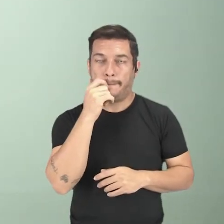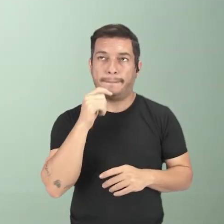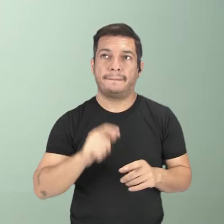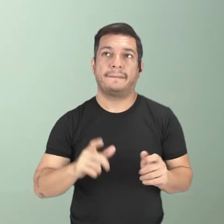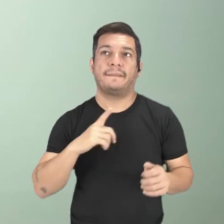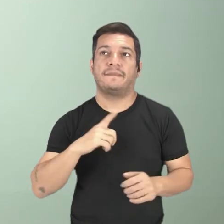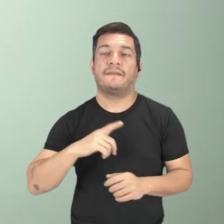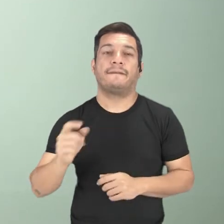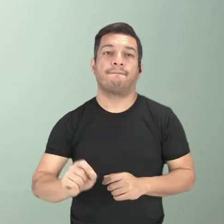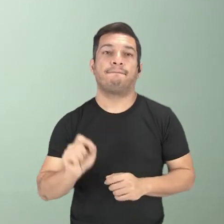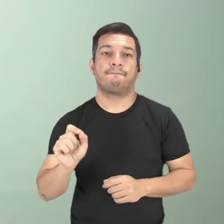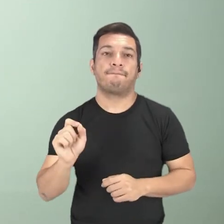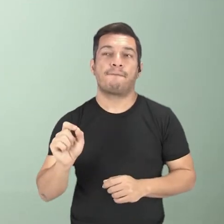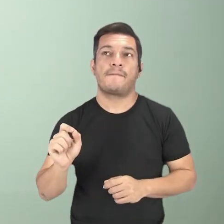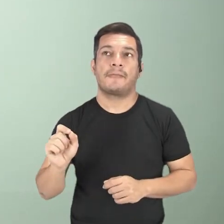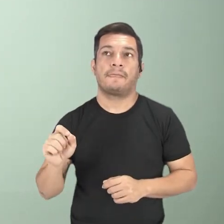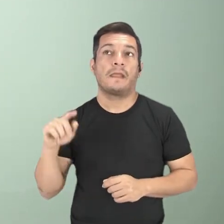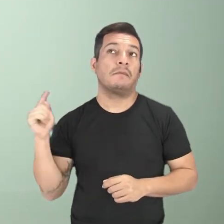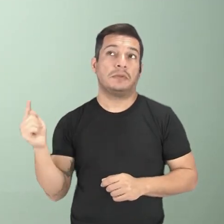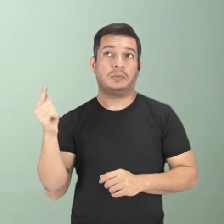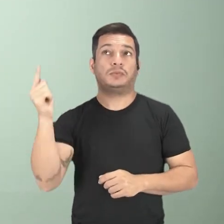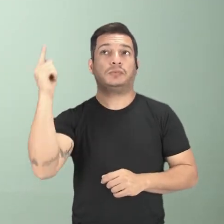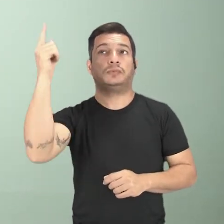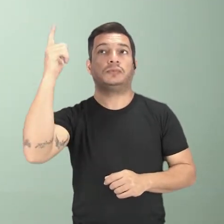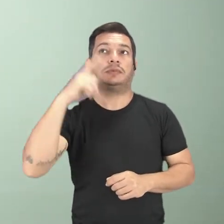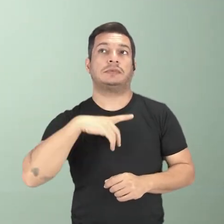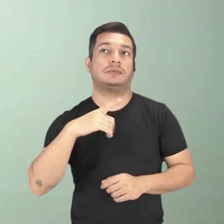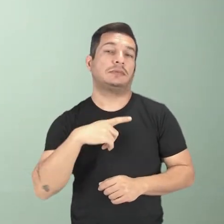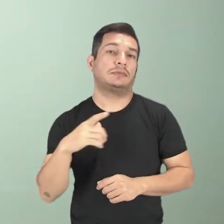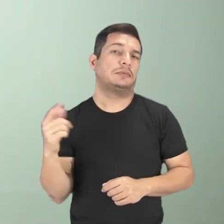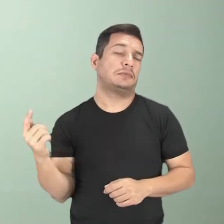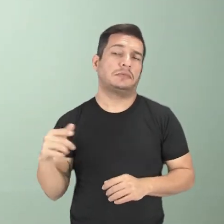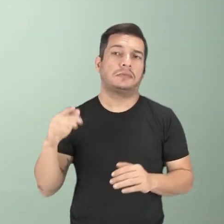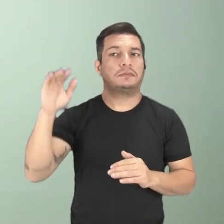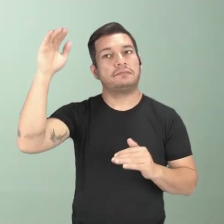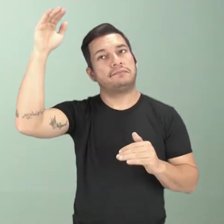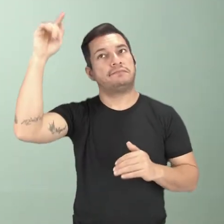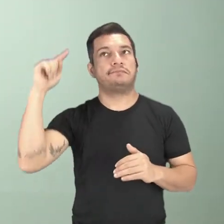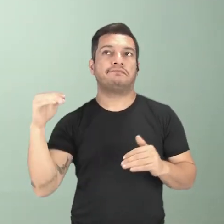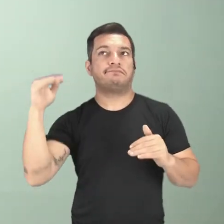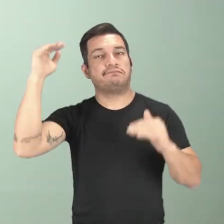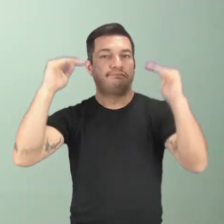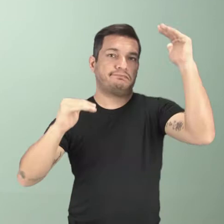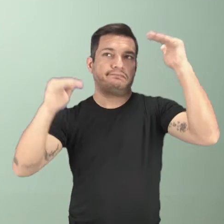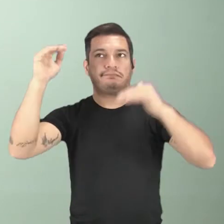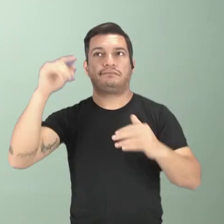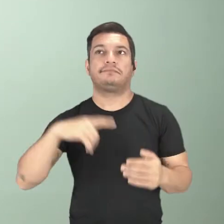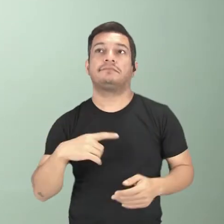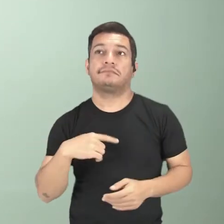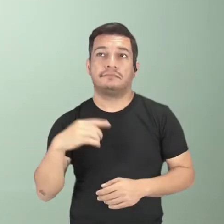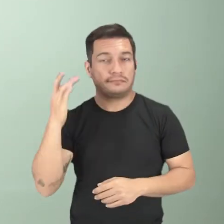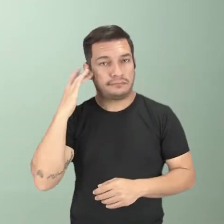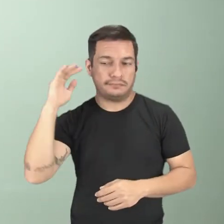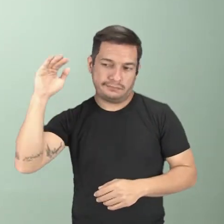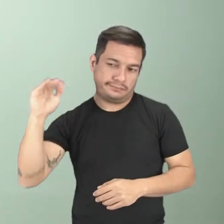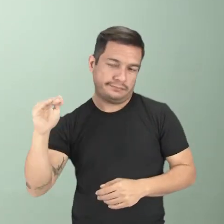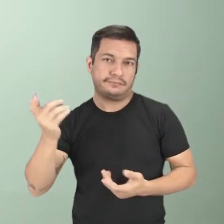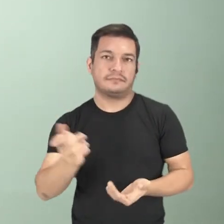tenha a heterozigose para altura, então eu não sou nem tão baixo nem tão alto, embora eu acho que eu seja baixo, tudo